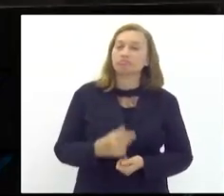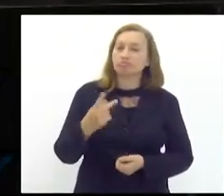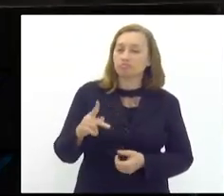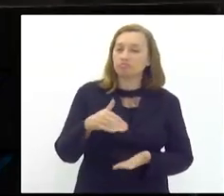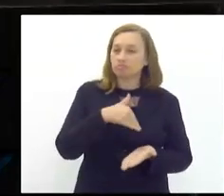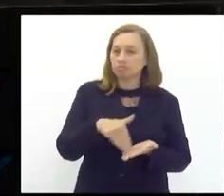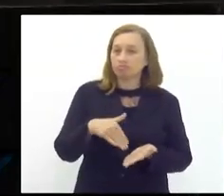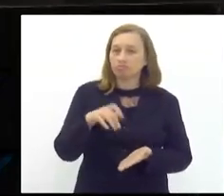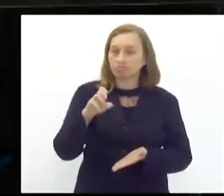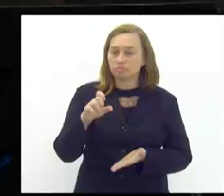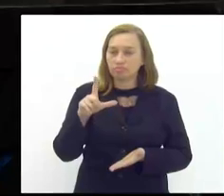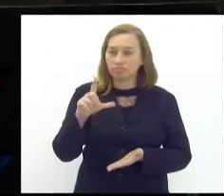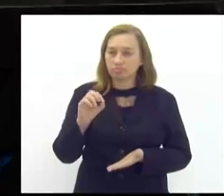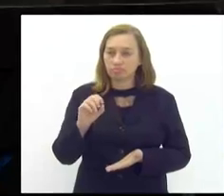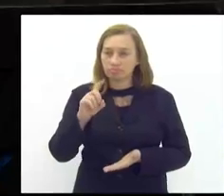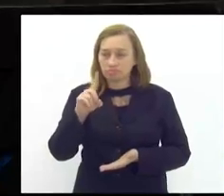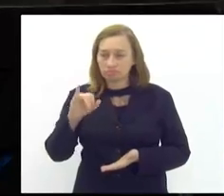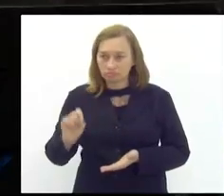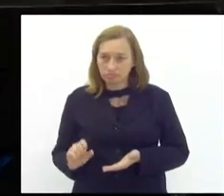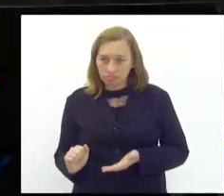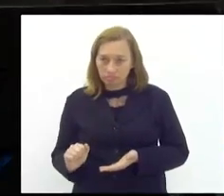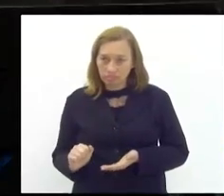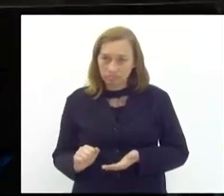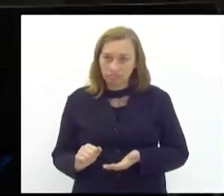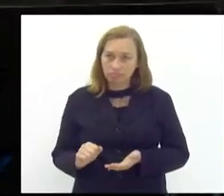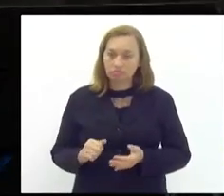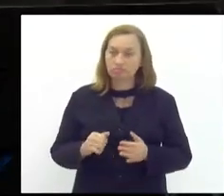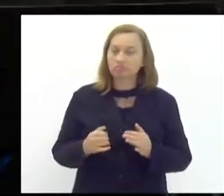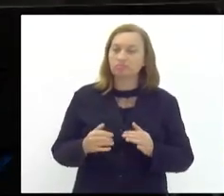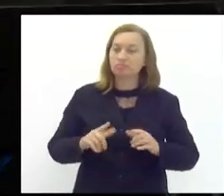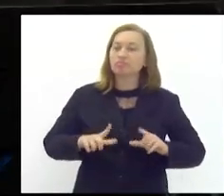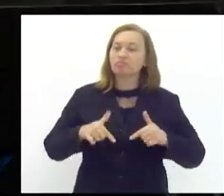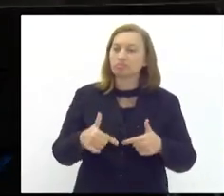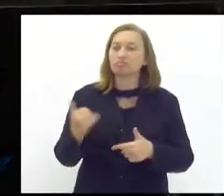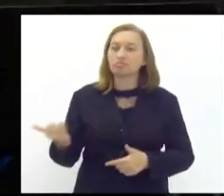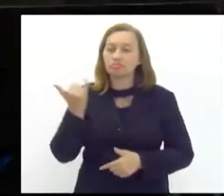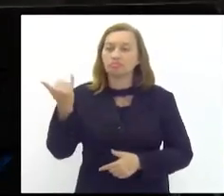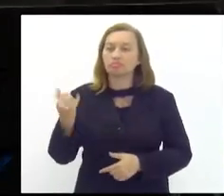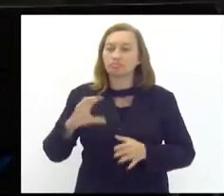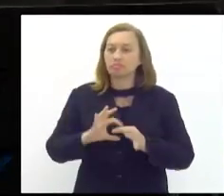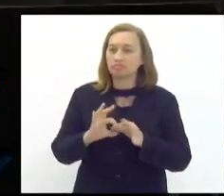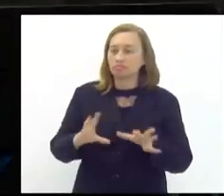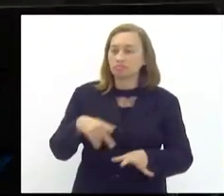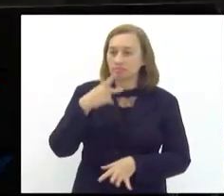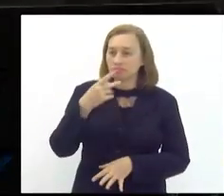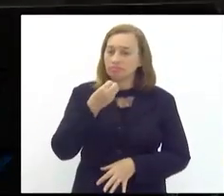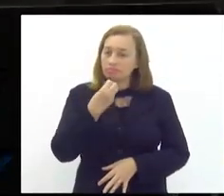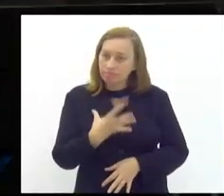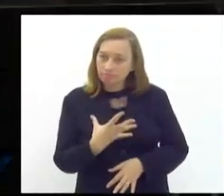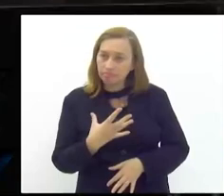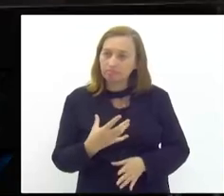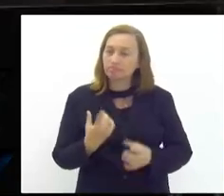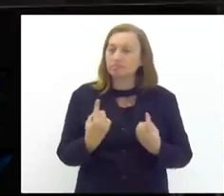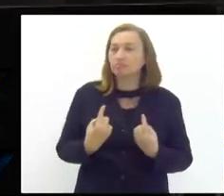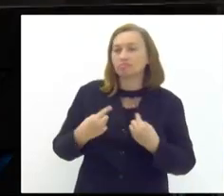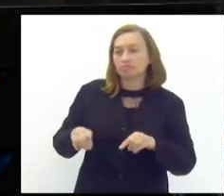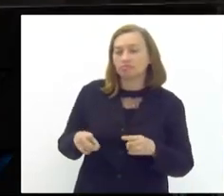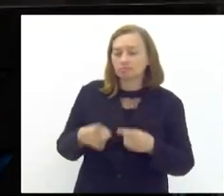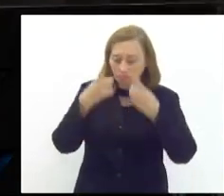secretária Heloísa Aguiar tem dado Passos importantes e ele deixou muito bem o destaque de que a questão do combate